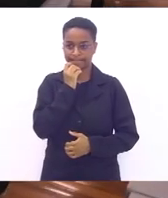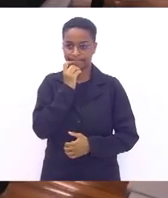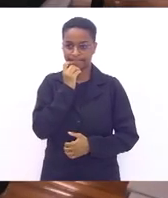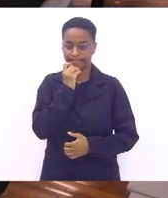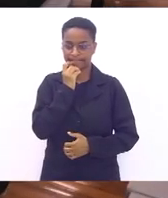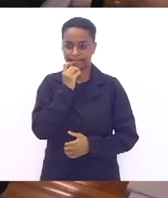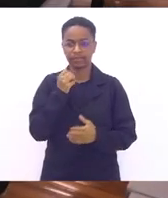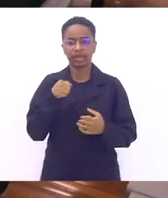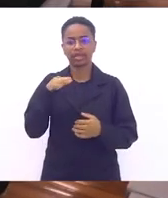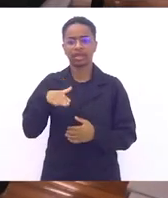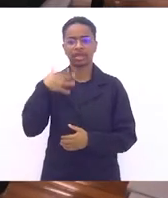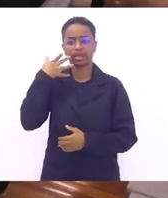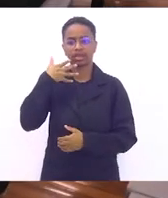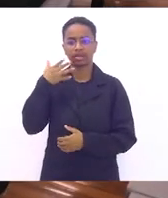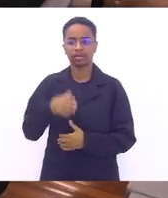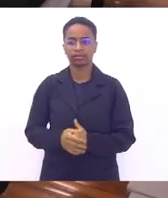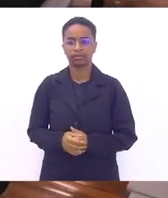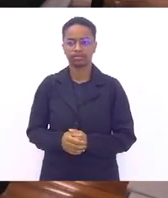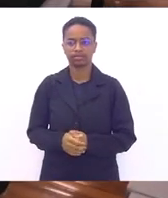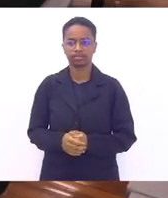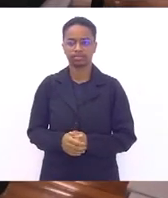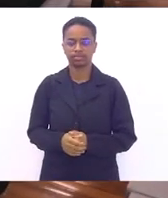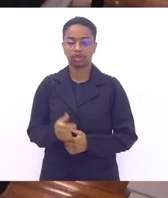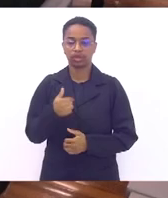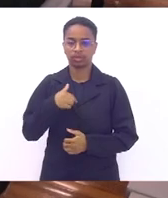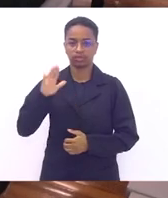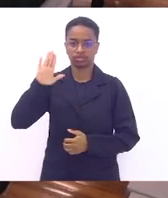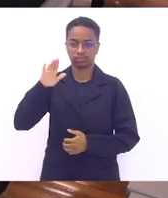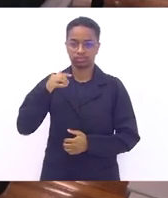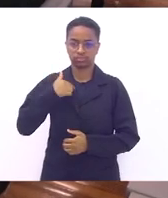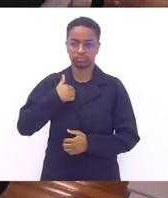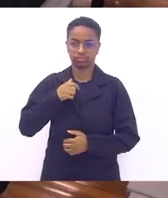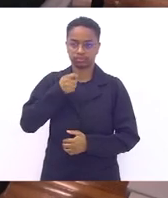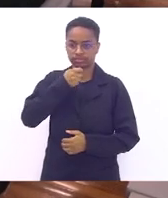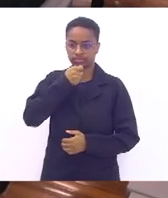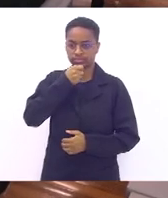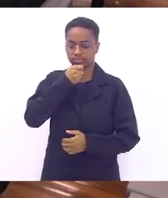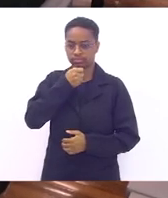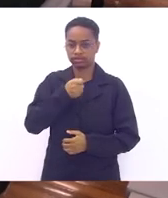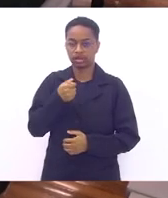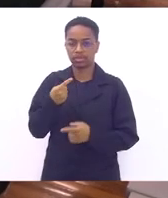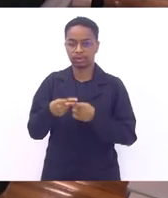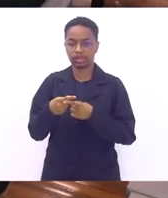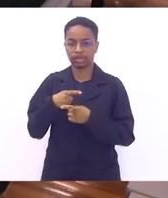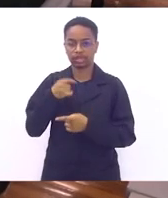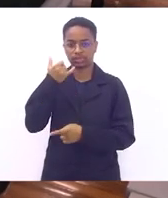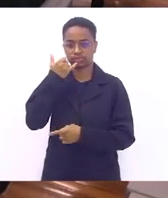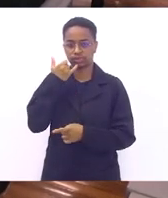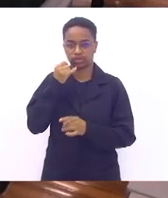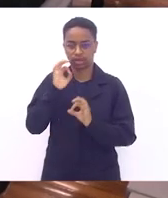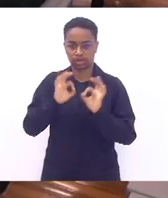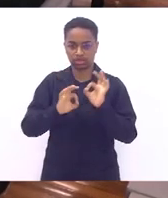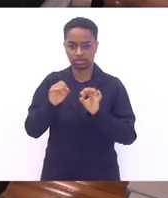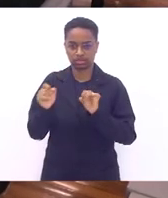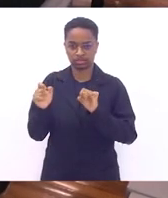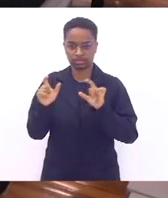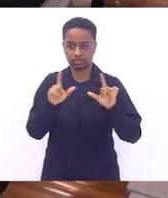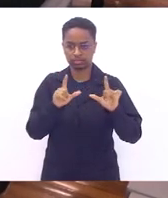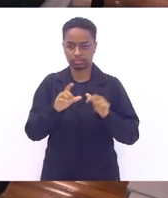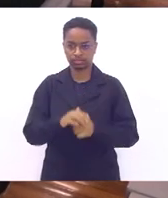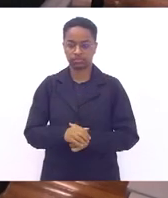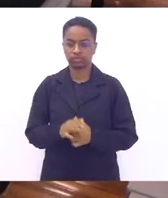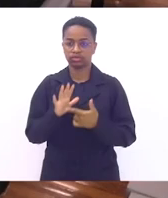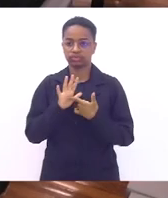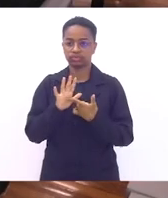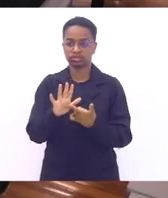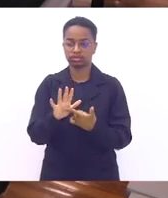Quem fala agora, doutor Marcos? Eu vou falar daqui mesmo, que estou aqui com a apresentação do celular. É só uma demonstração do